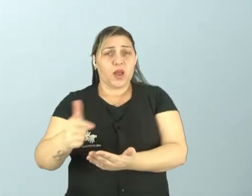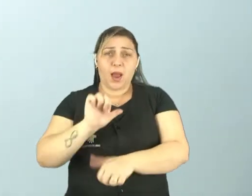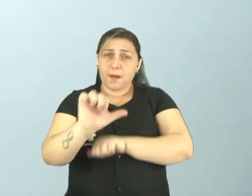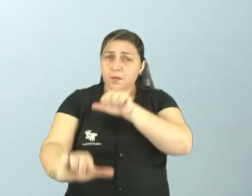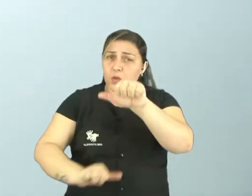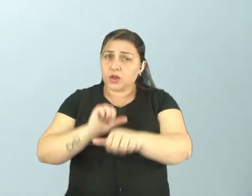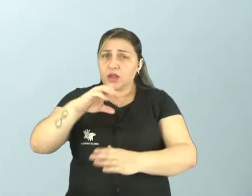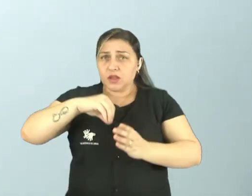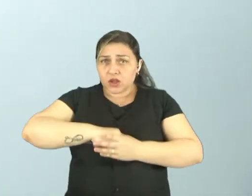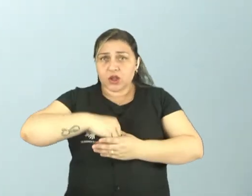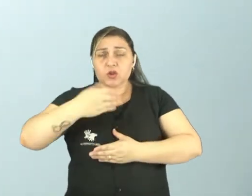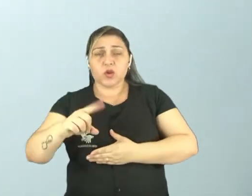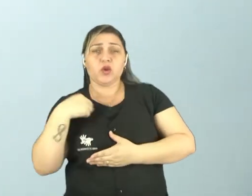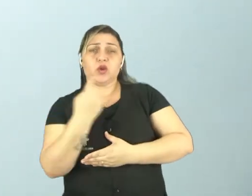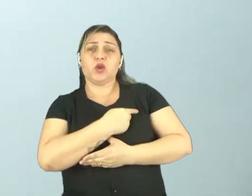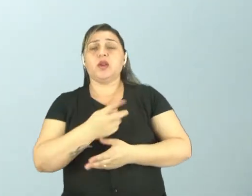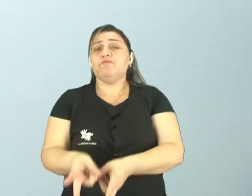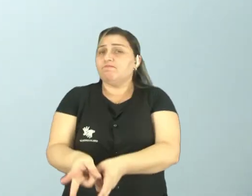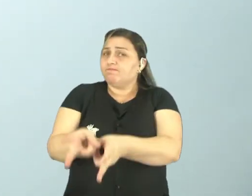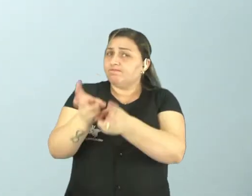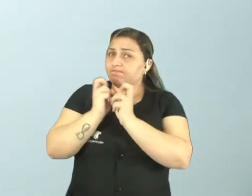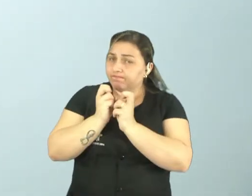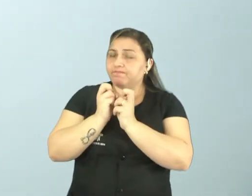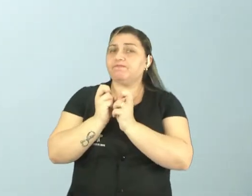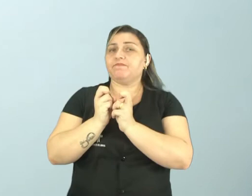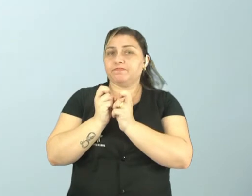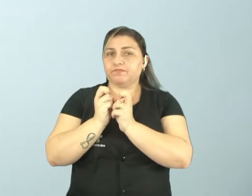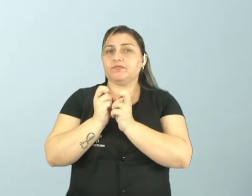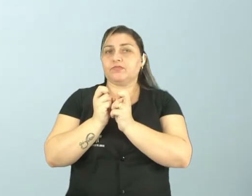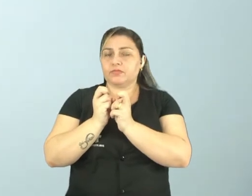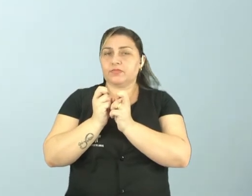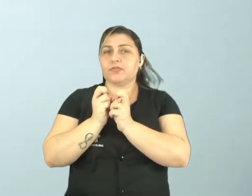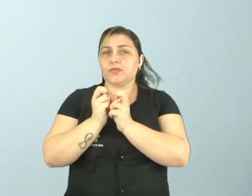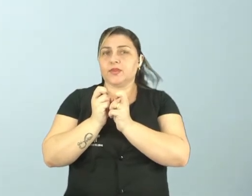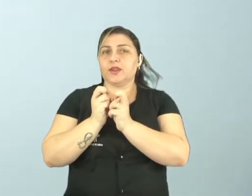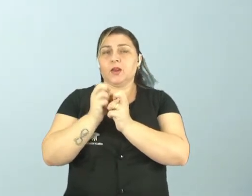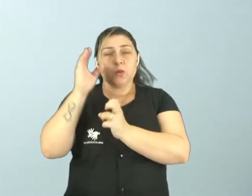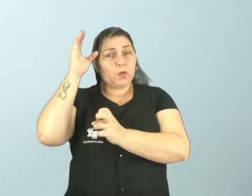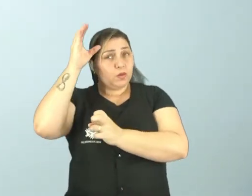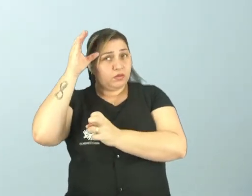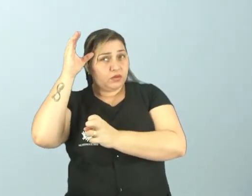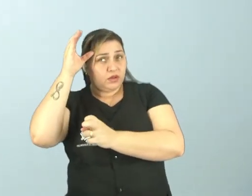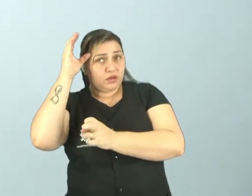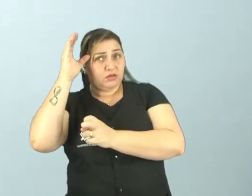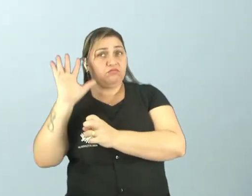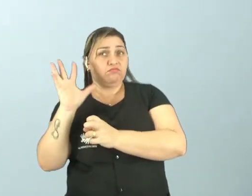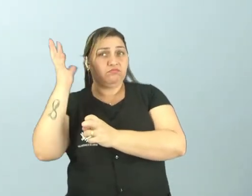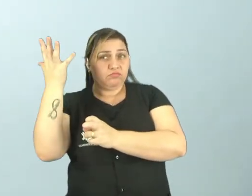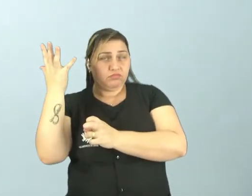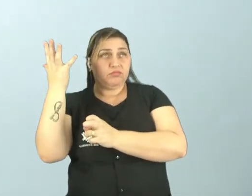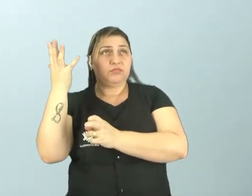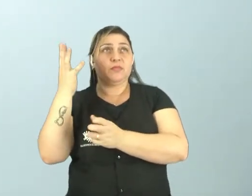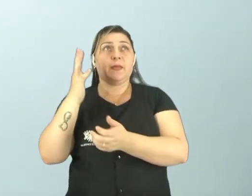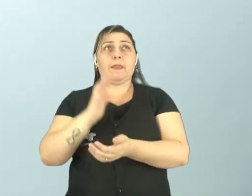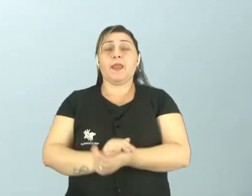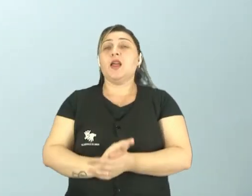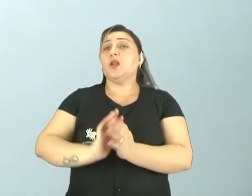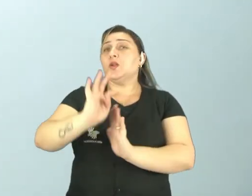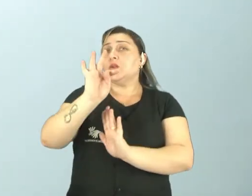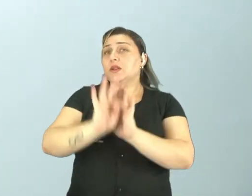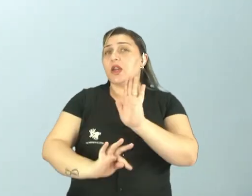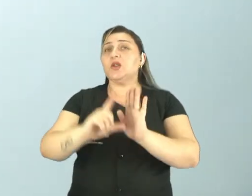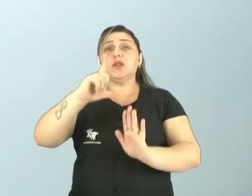mudança de atitude, a gente percebe ali que ele vai gerar certa conscientização, tá bom? Bom, no texto